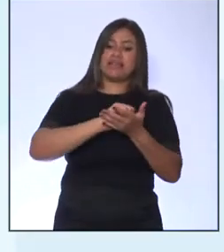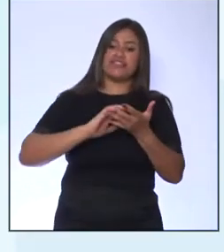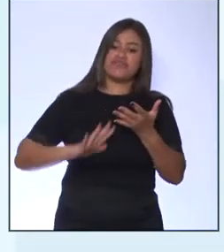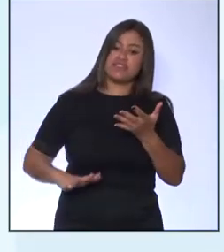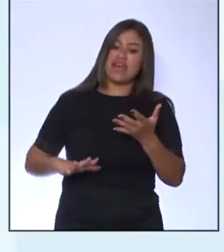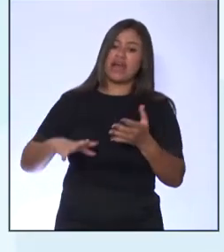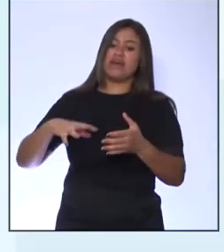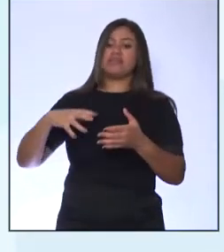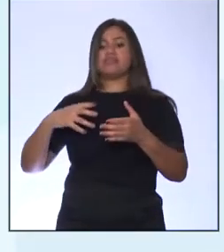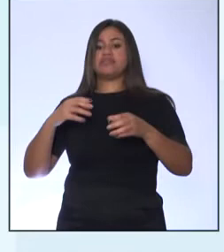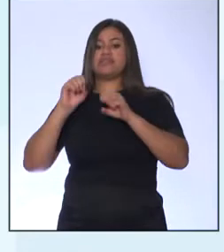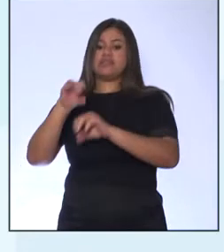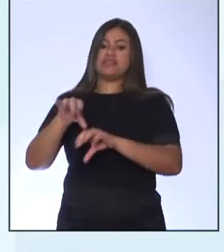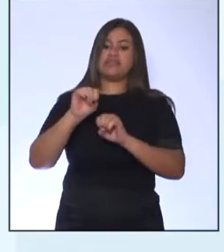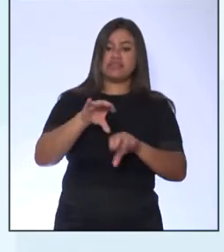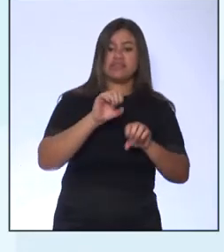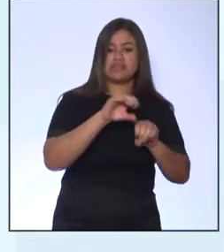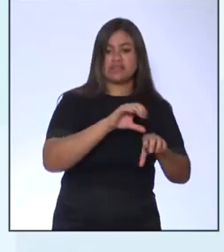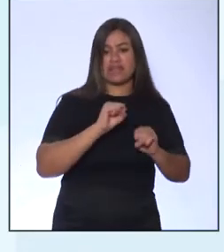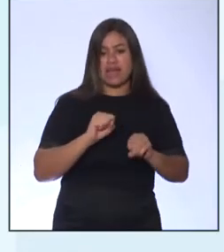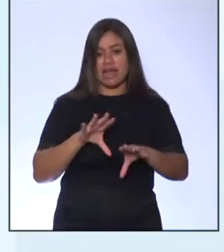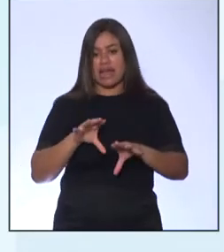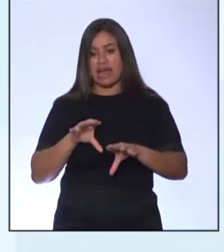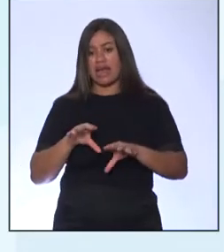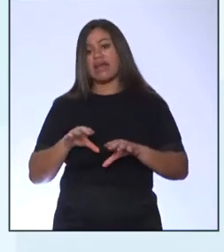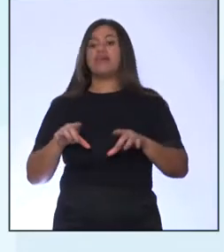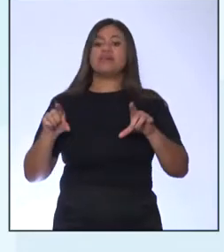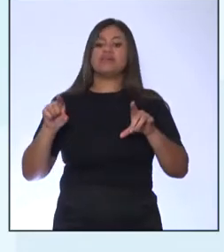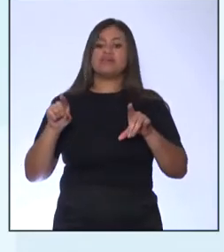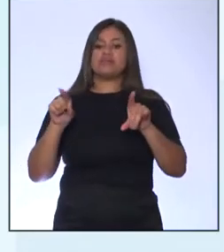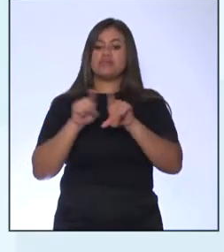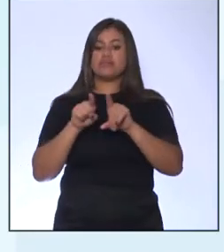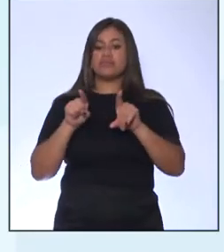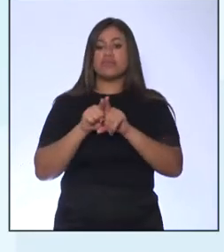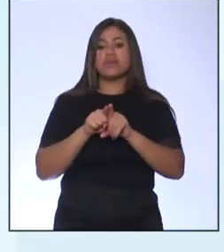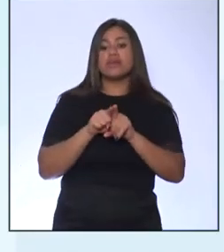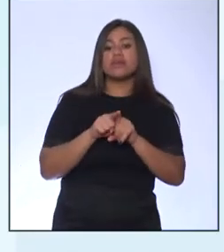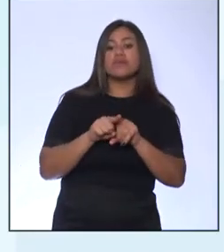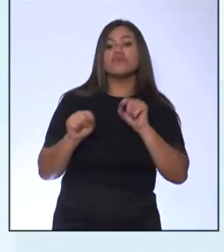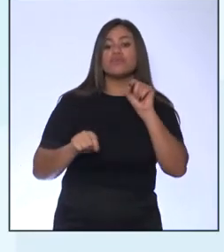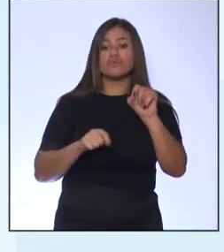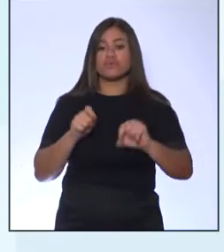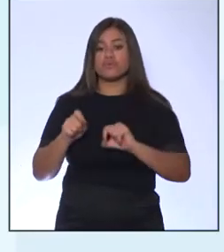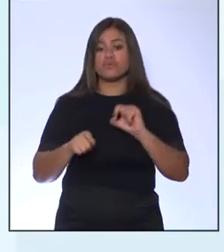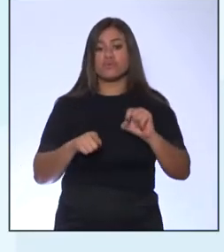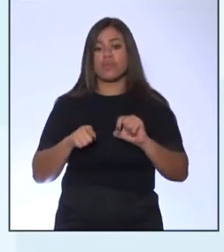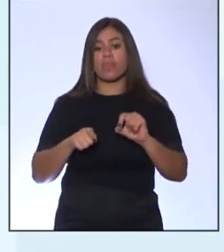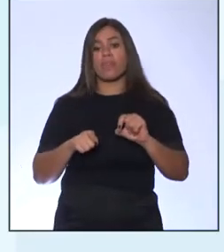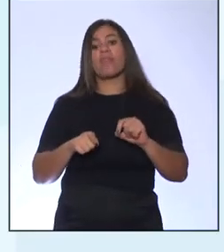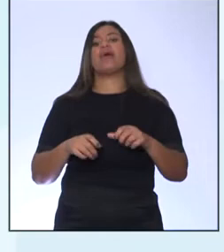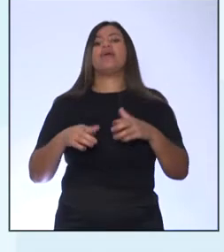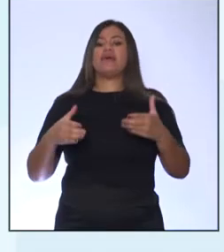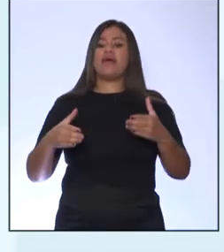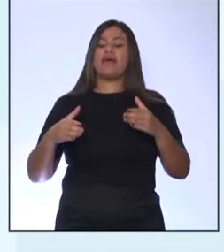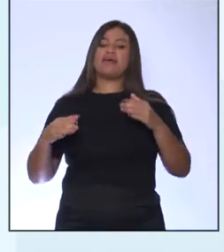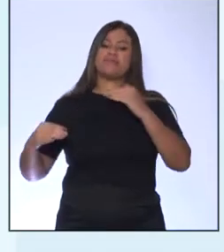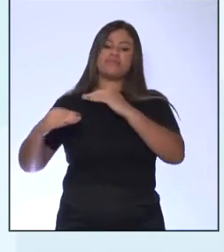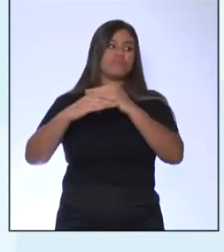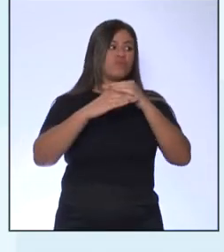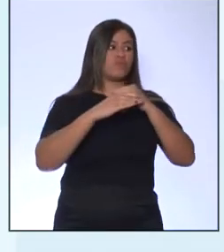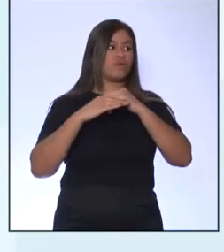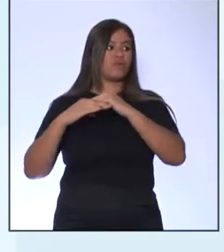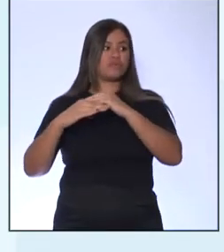orientar no campo das atividades não presenciais, nesse momento agora, mas sem ampliar a desigualdade. Esse é um